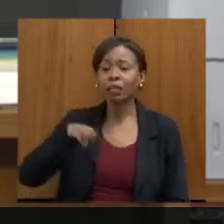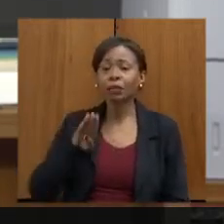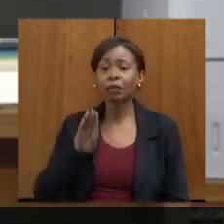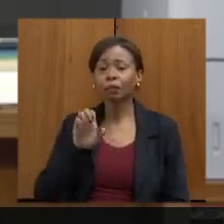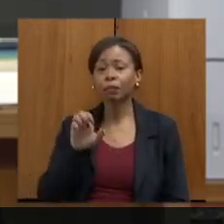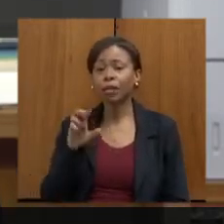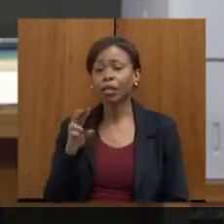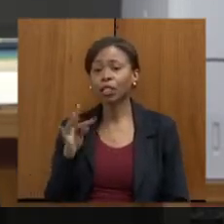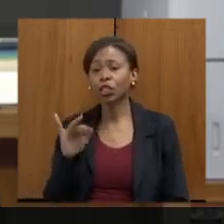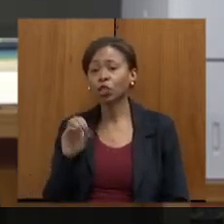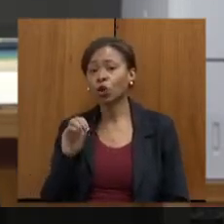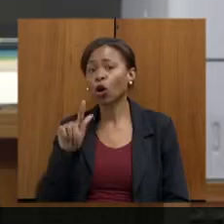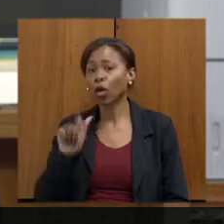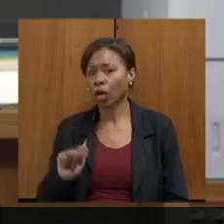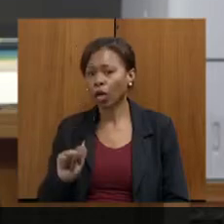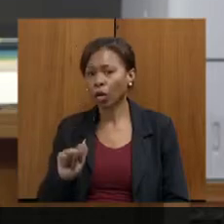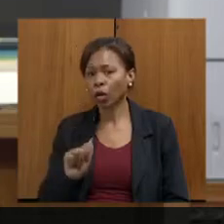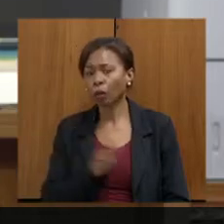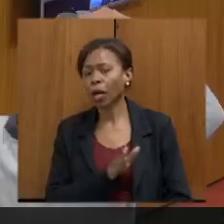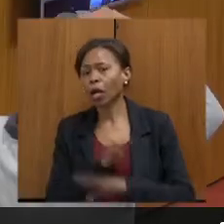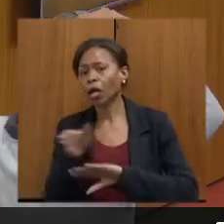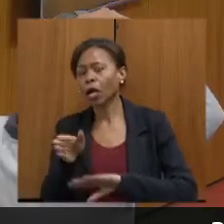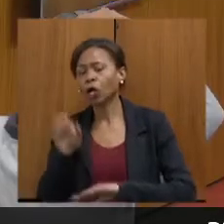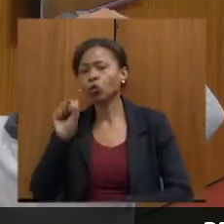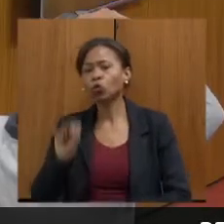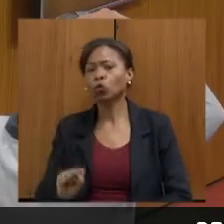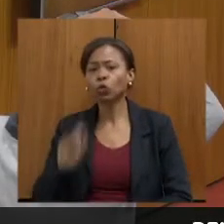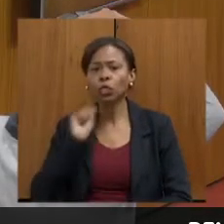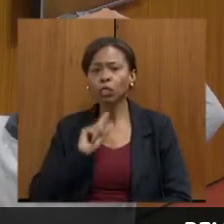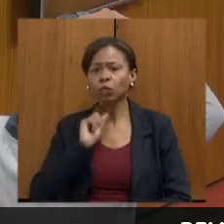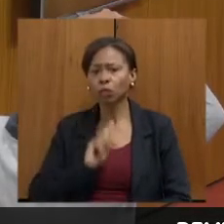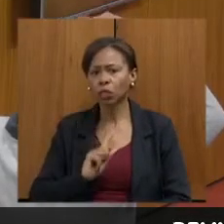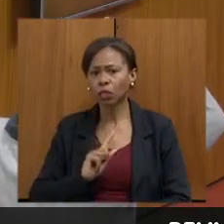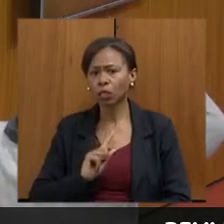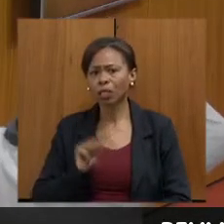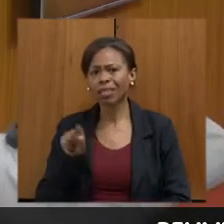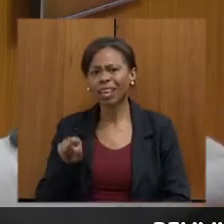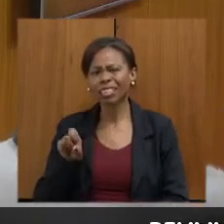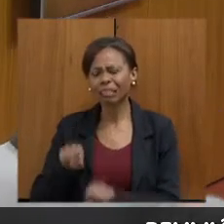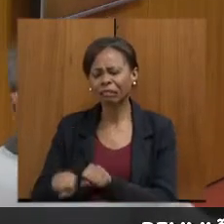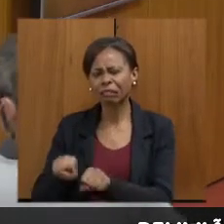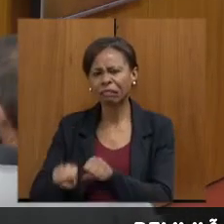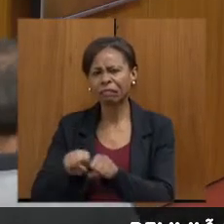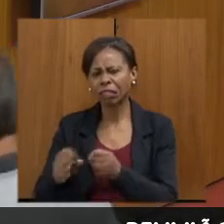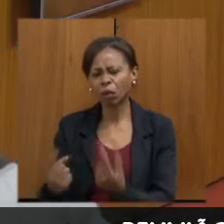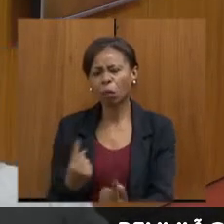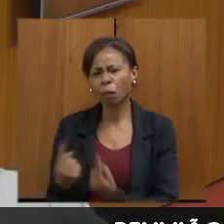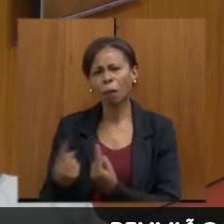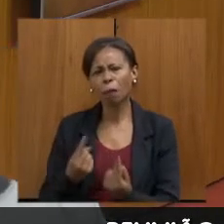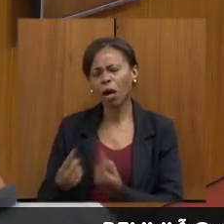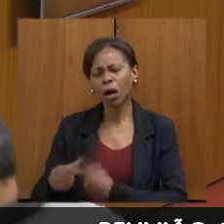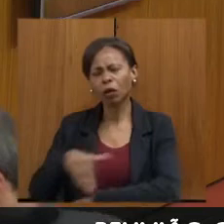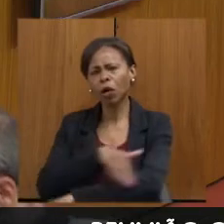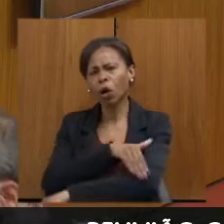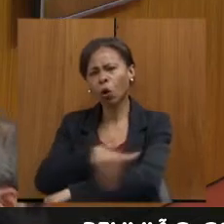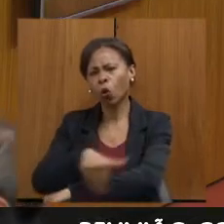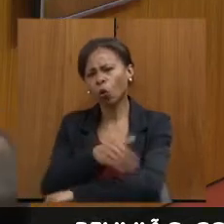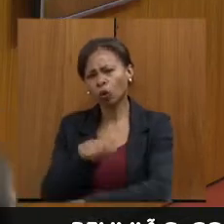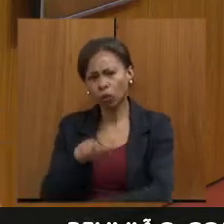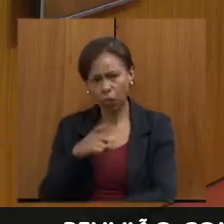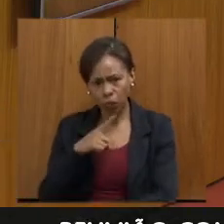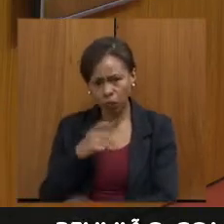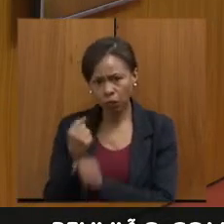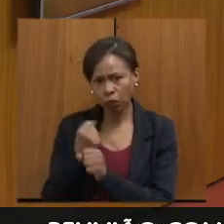classe é só sul de Minas Ela falou que esse preço tá bem precário então eu gosto de saber que eu tava se existe um cronograma de execução de obras